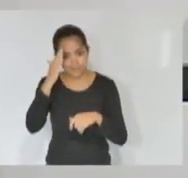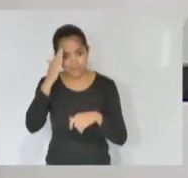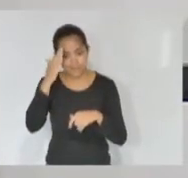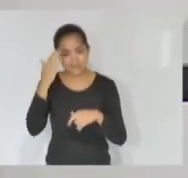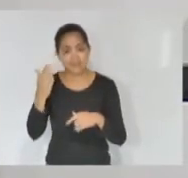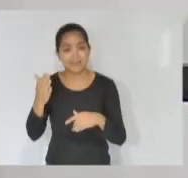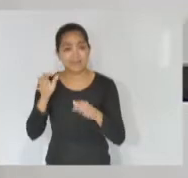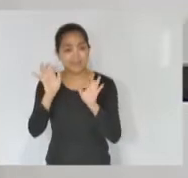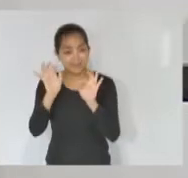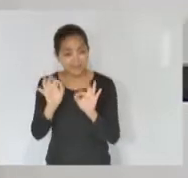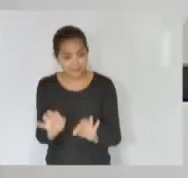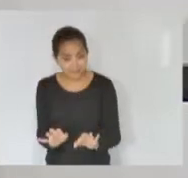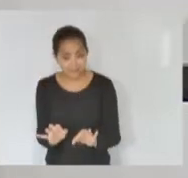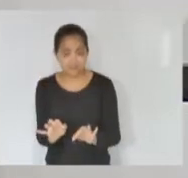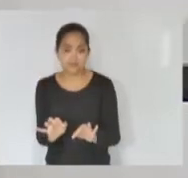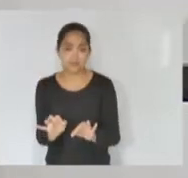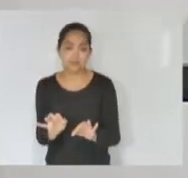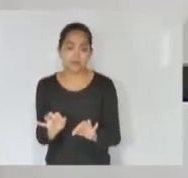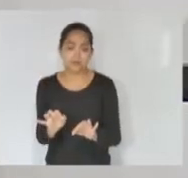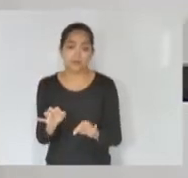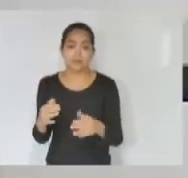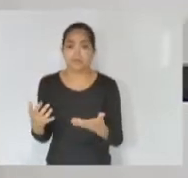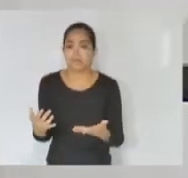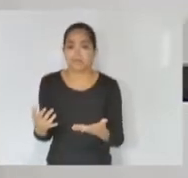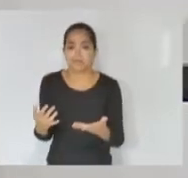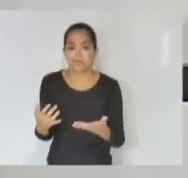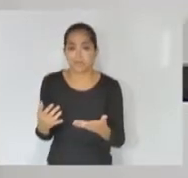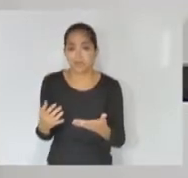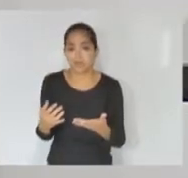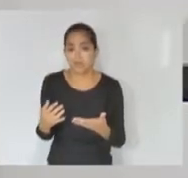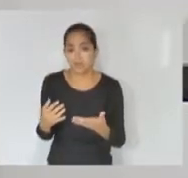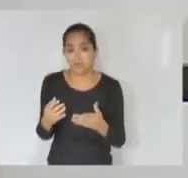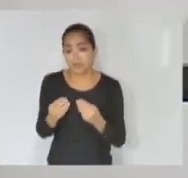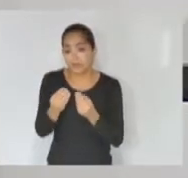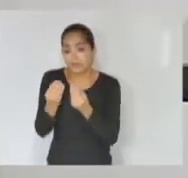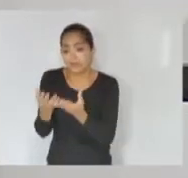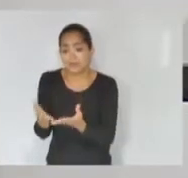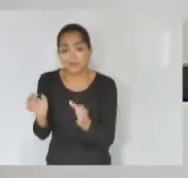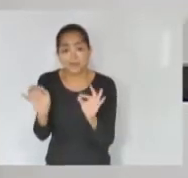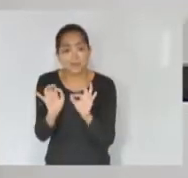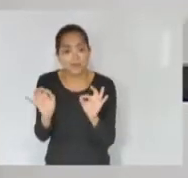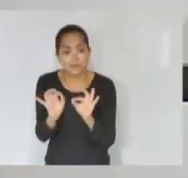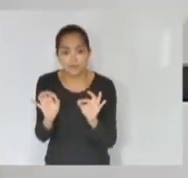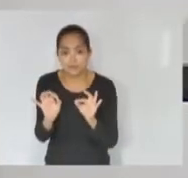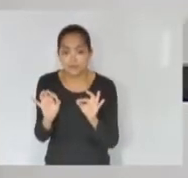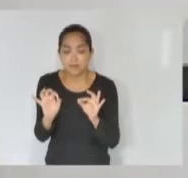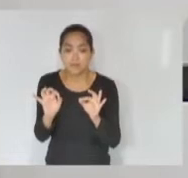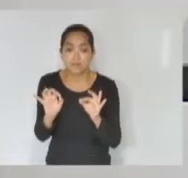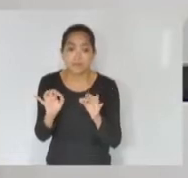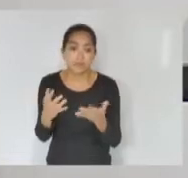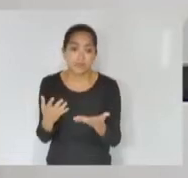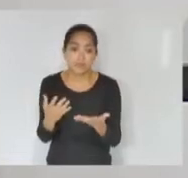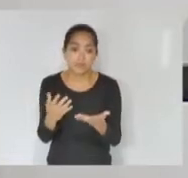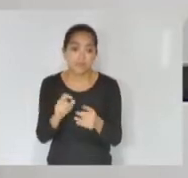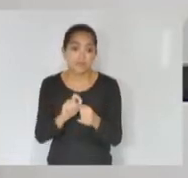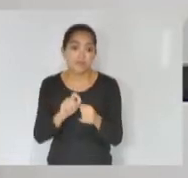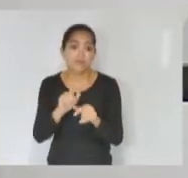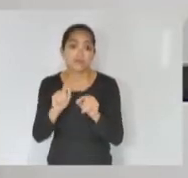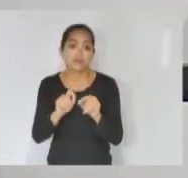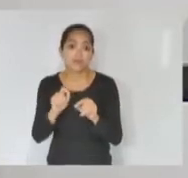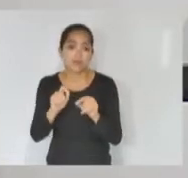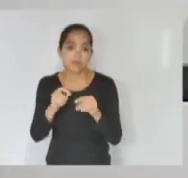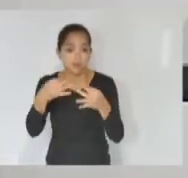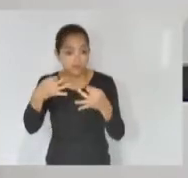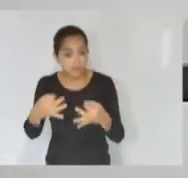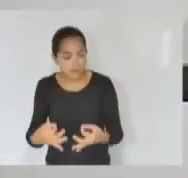muito provavelmente, ele não vai ganhar nada além da satisfação de fazer o certo. Não há nenhum bônus